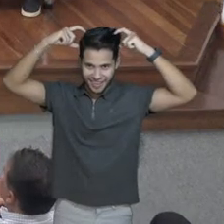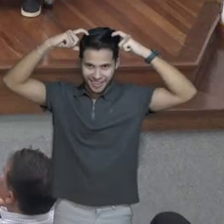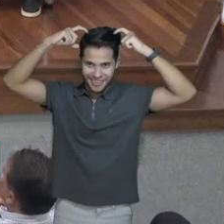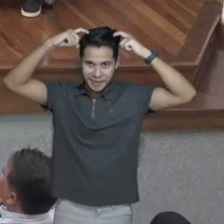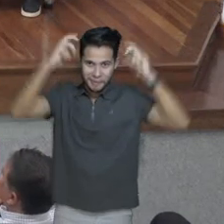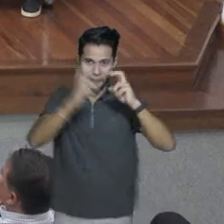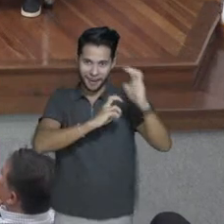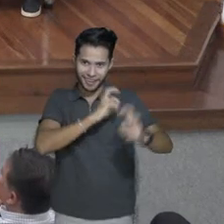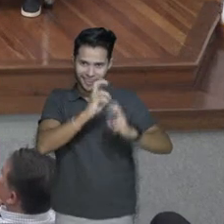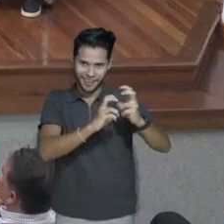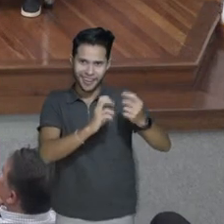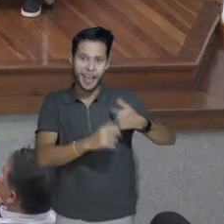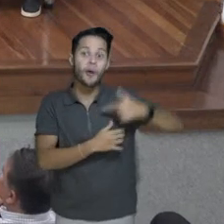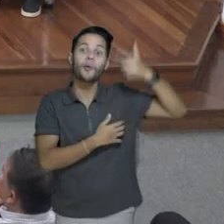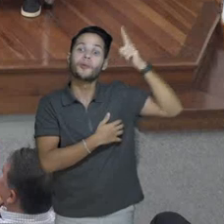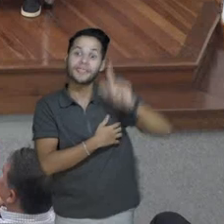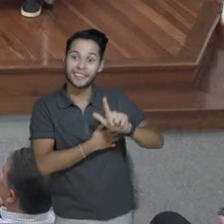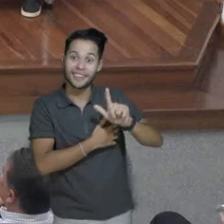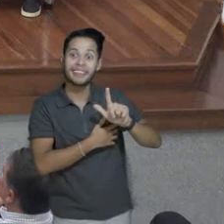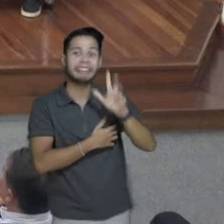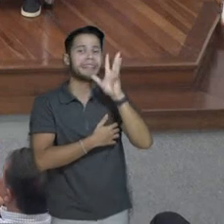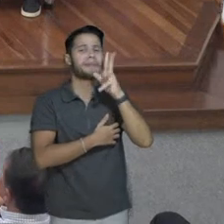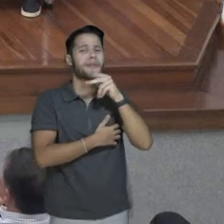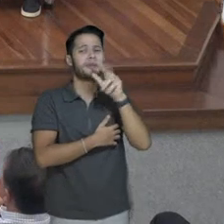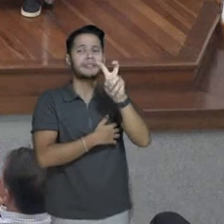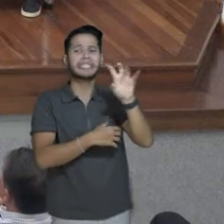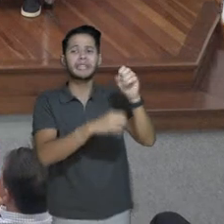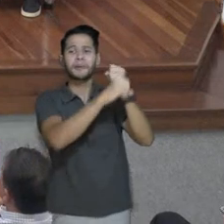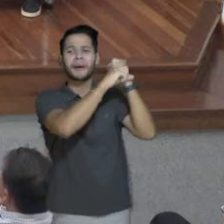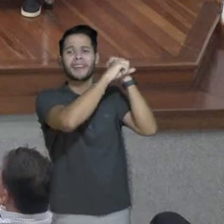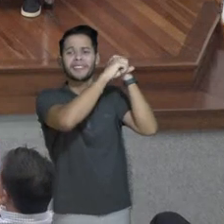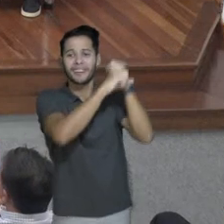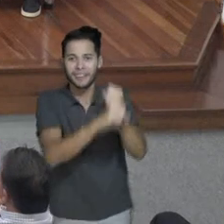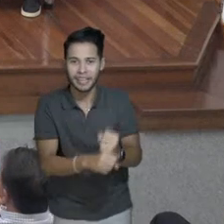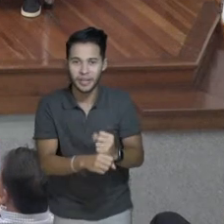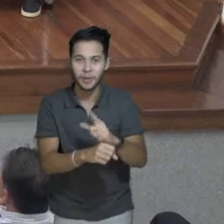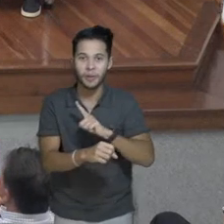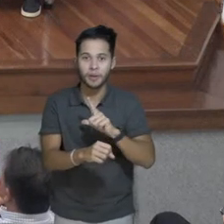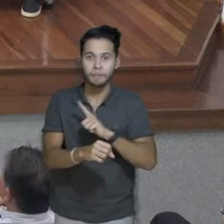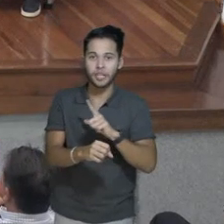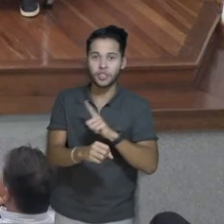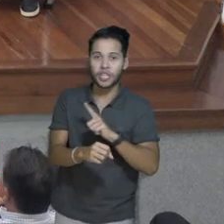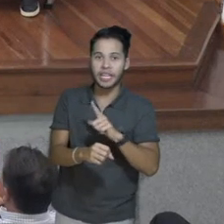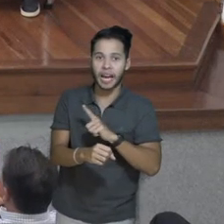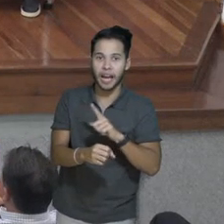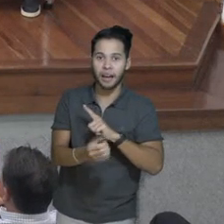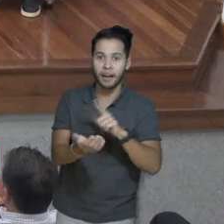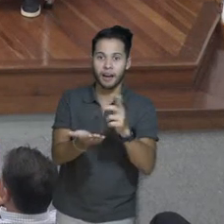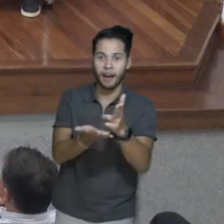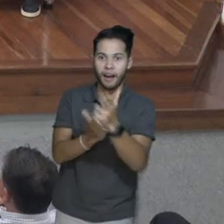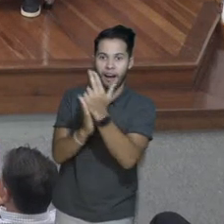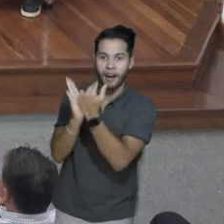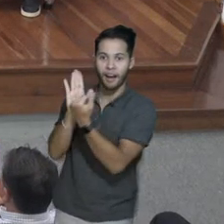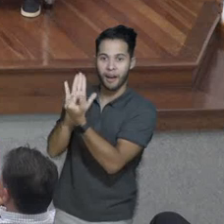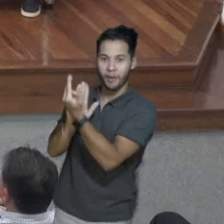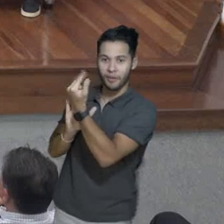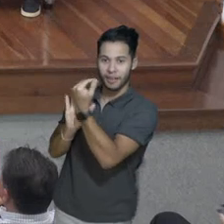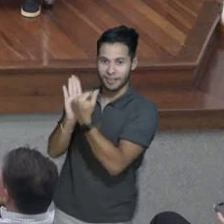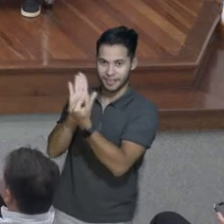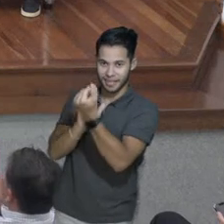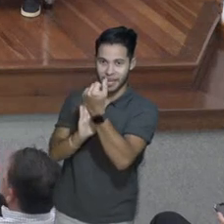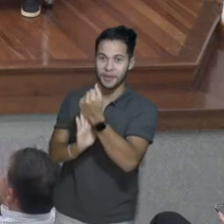Demorou quase 50 anos e hoje eu tenho um desenho que é a Bubu que passa no nos canais da Disney Channel e Disney júnior